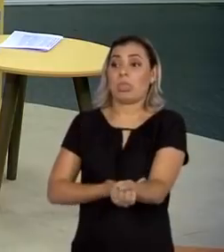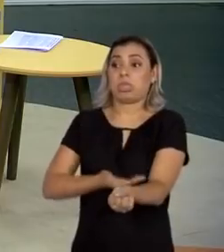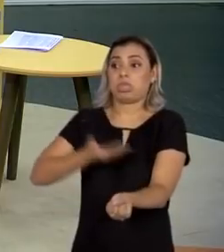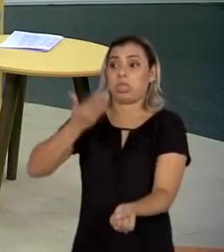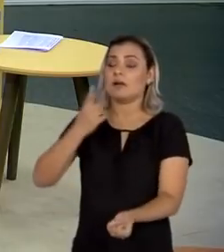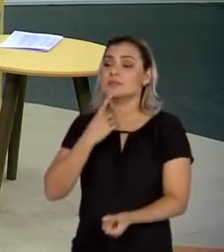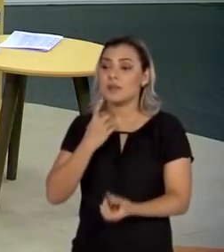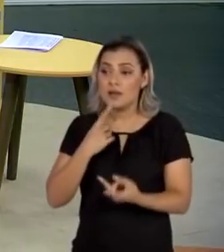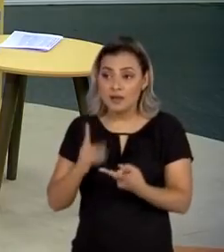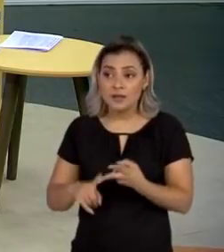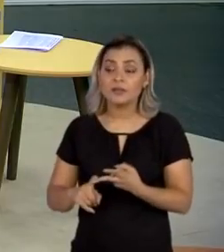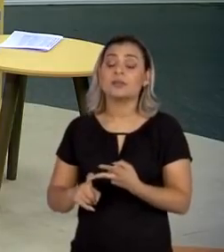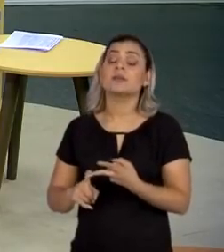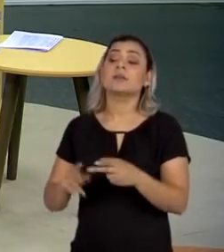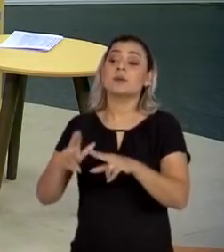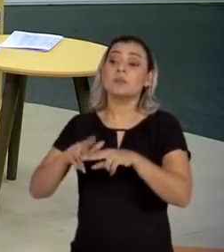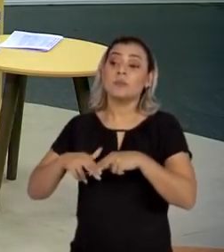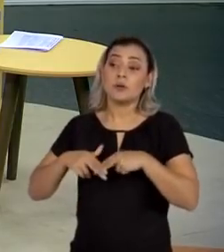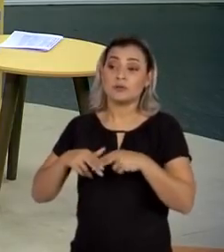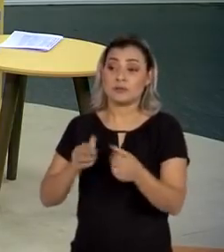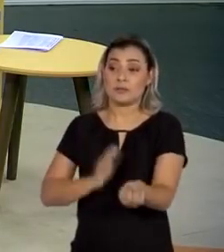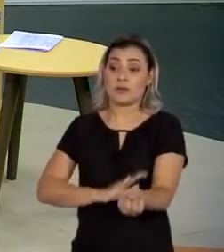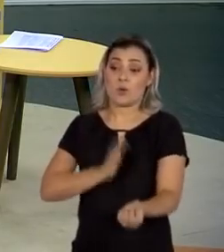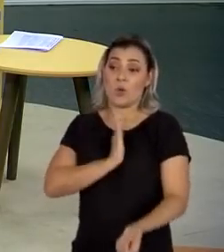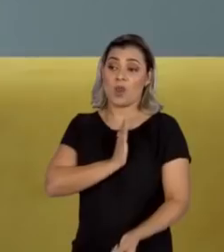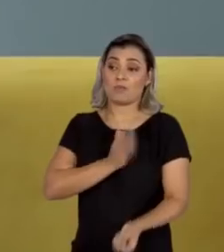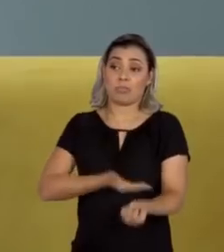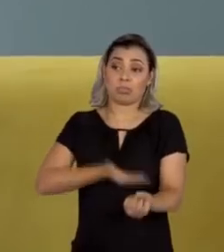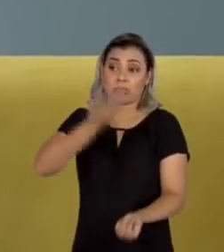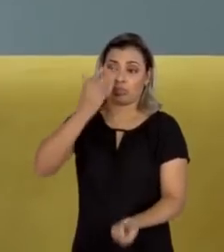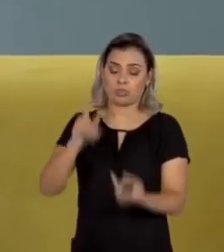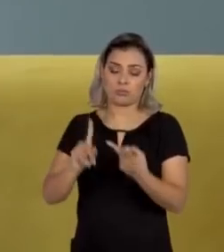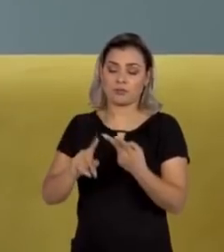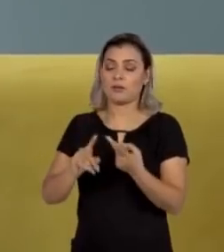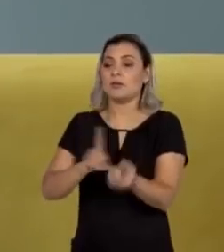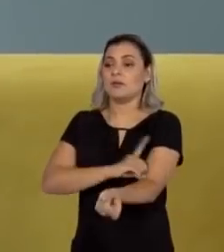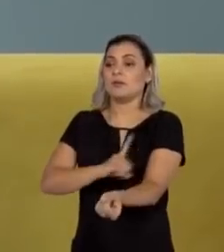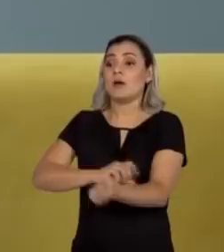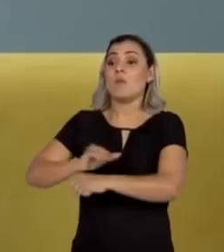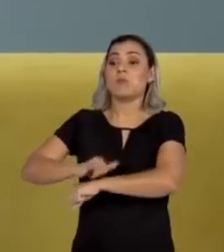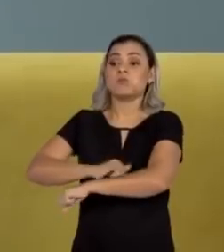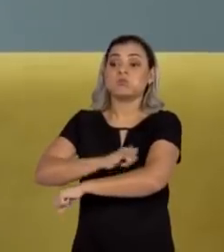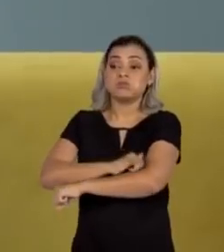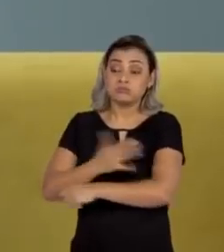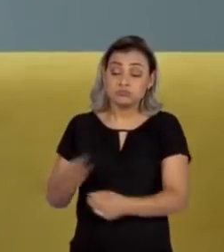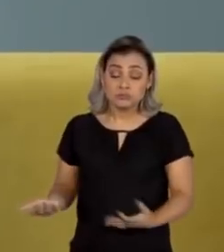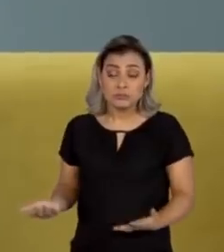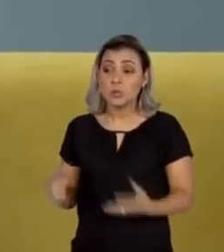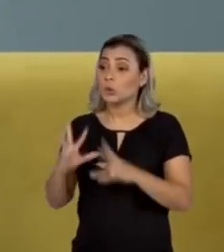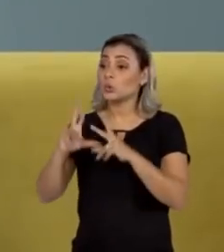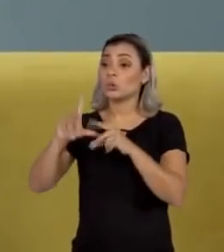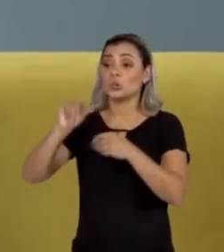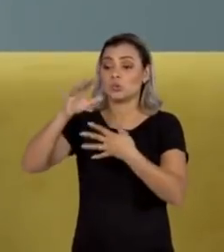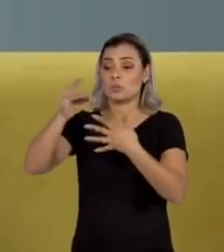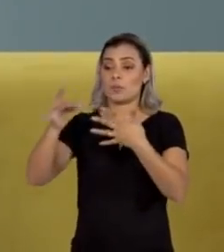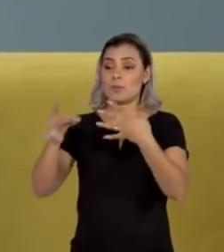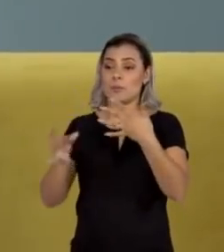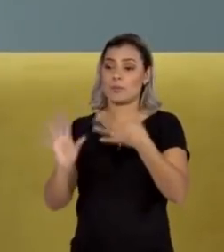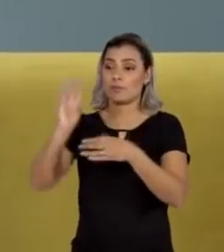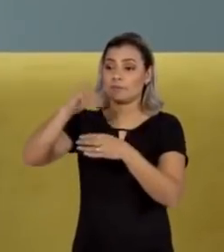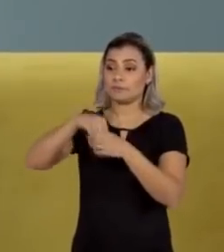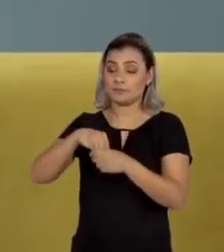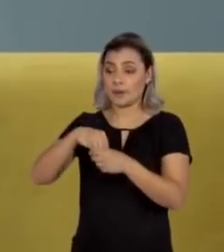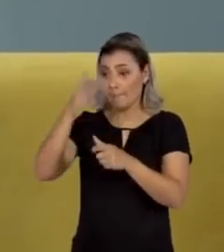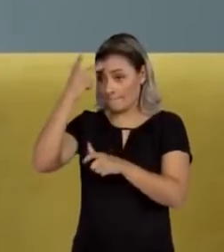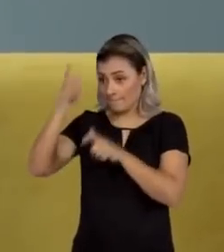no sangue, a pressão mais alterada, o excesso de peso, né? Isso tudo, numa